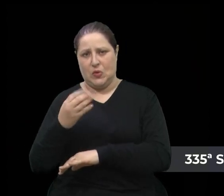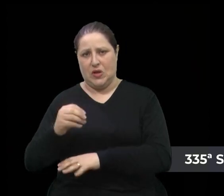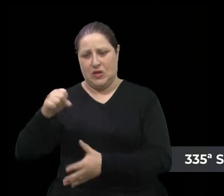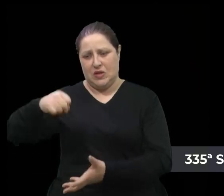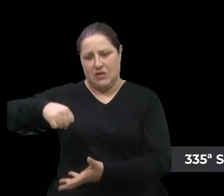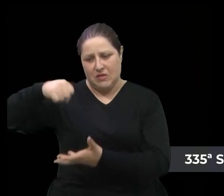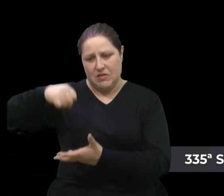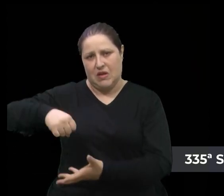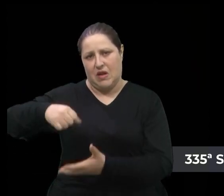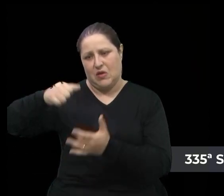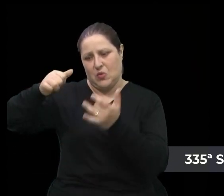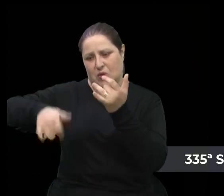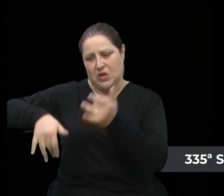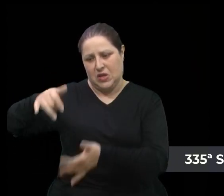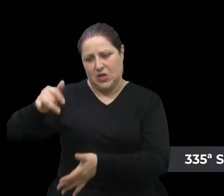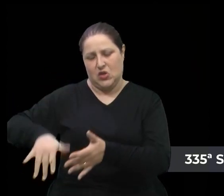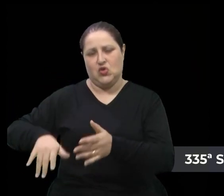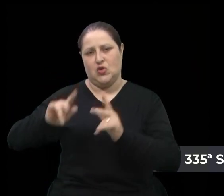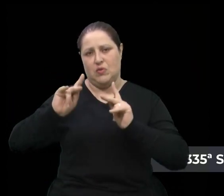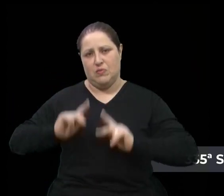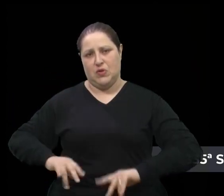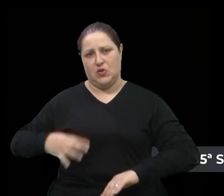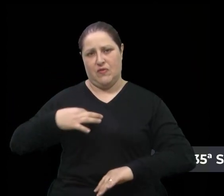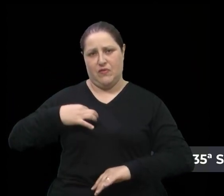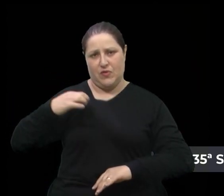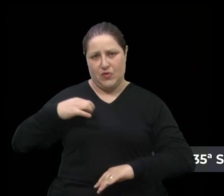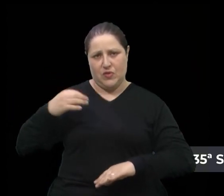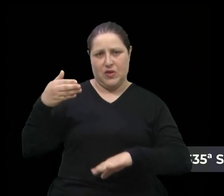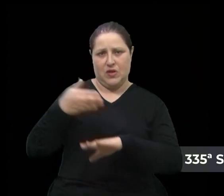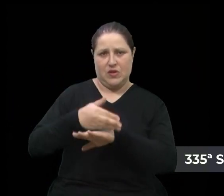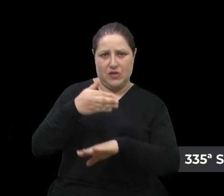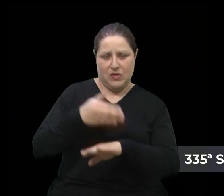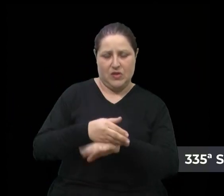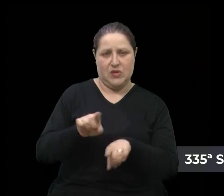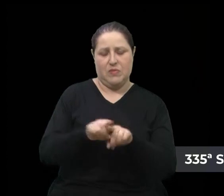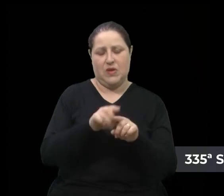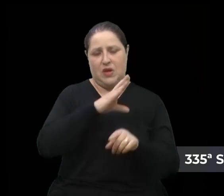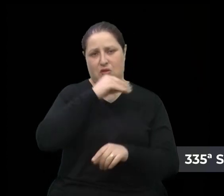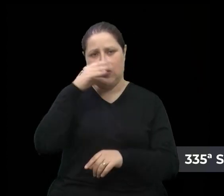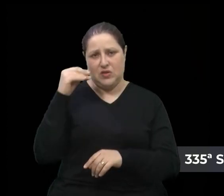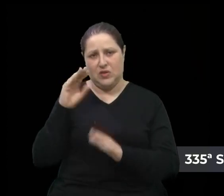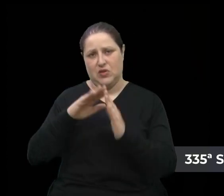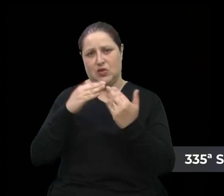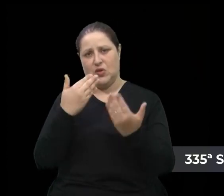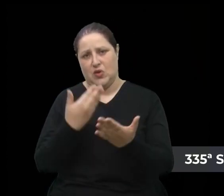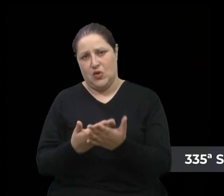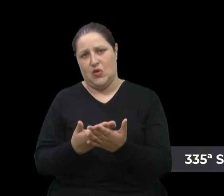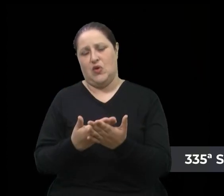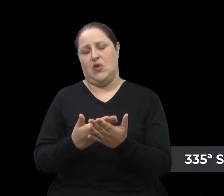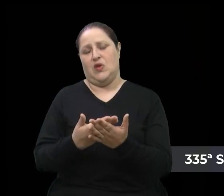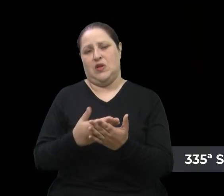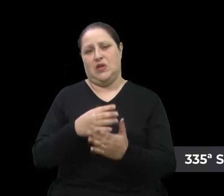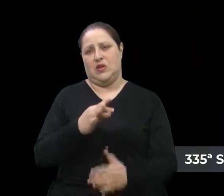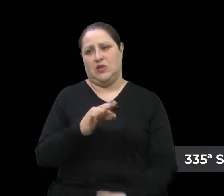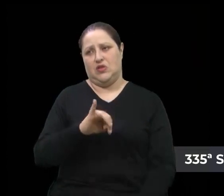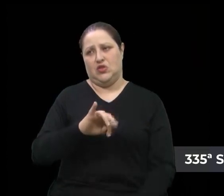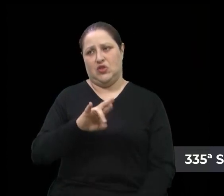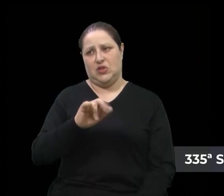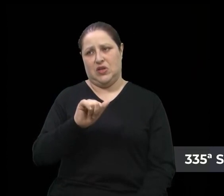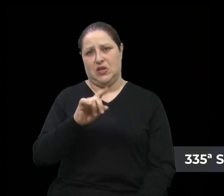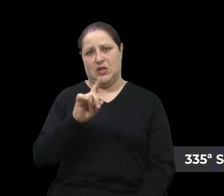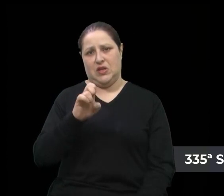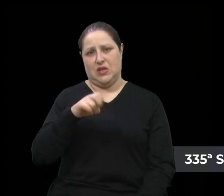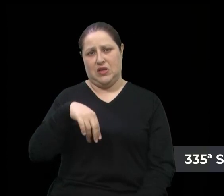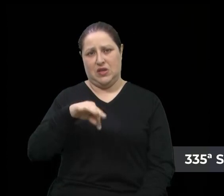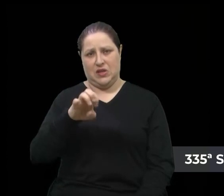pessoas voluntárias que foram lá, inclusive adolescentes do Colégio Tiradentes auxiliaram também nessa limpeza, nessa manutenção da área